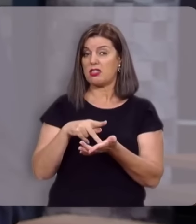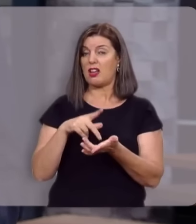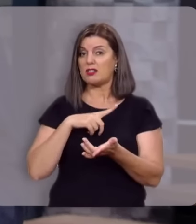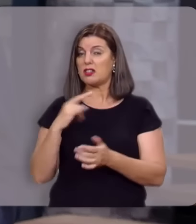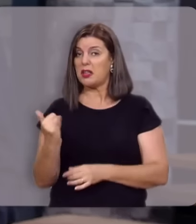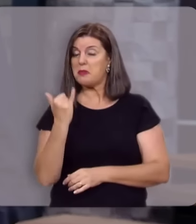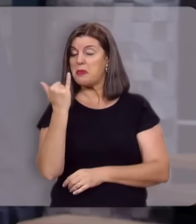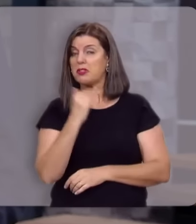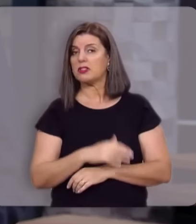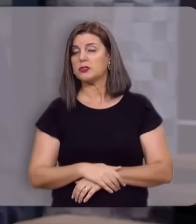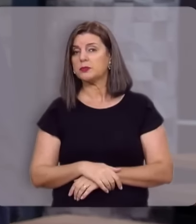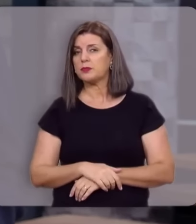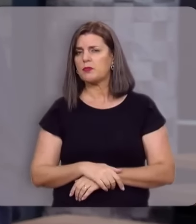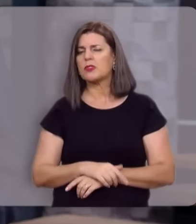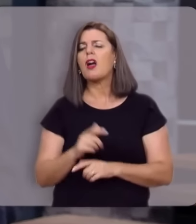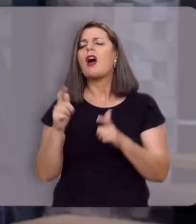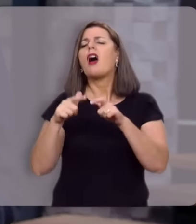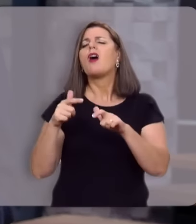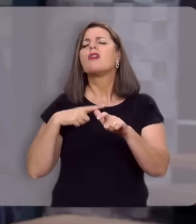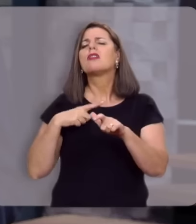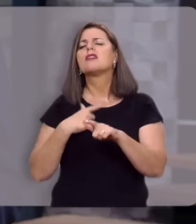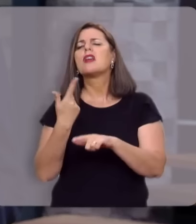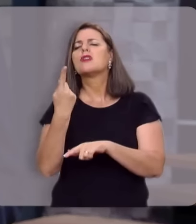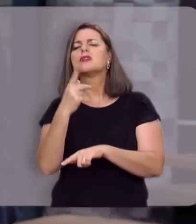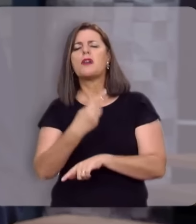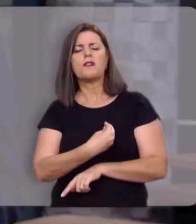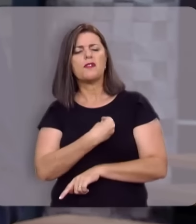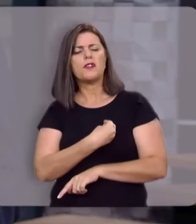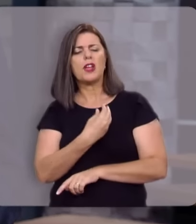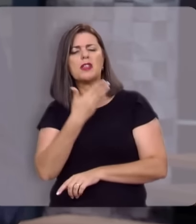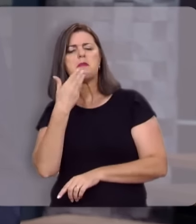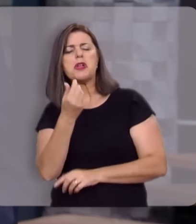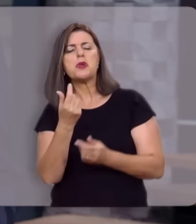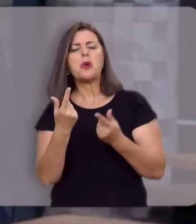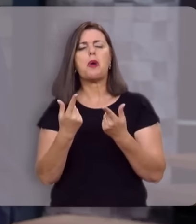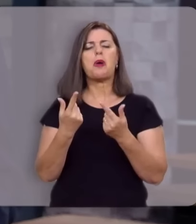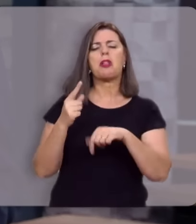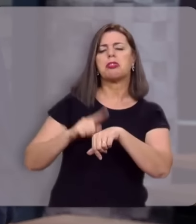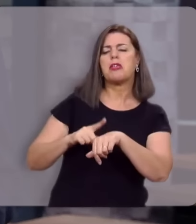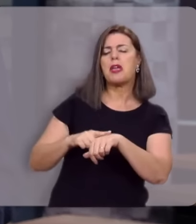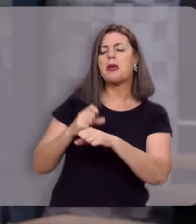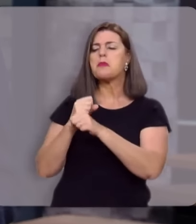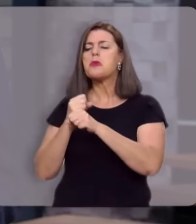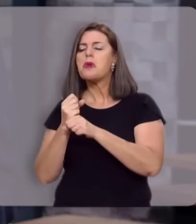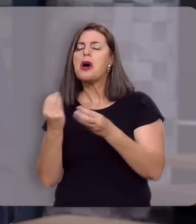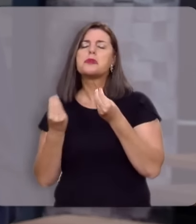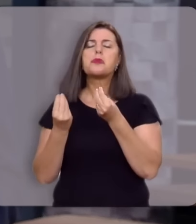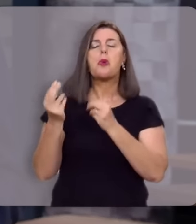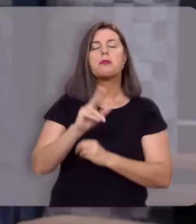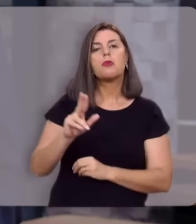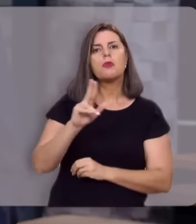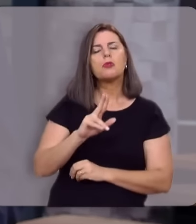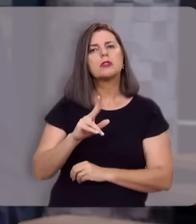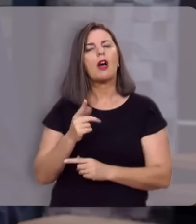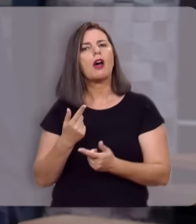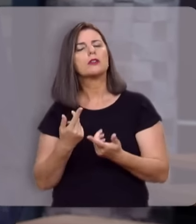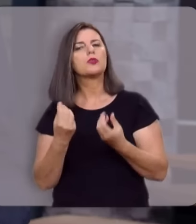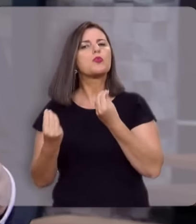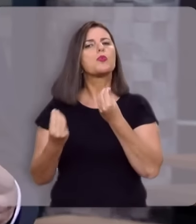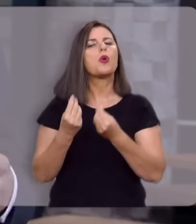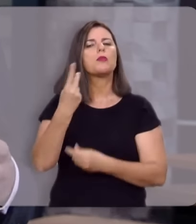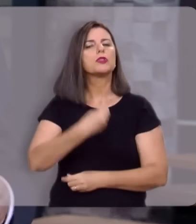tem valido a pena? Aonde você tem investido o melhor do seu tempo, o melhor dos seus anos, o melhor dos seus